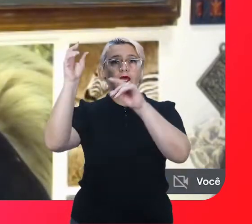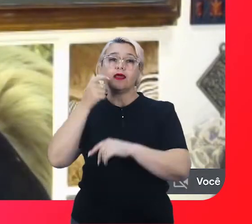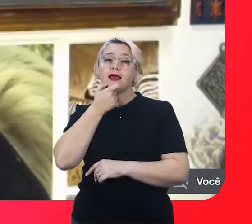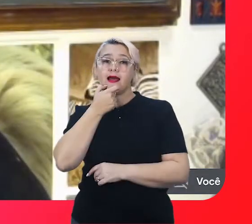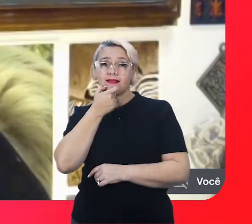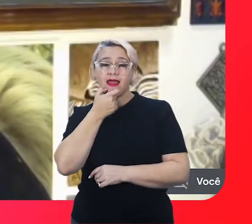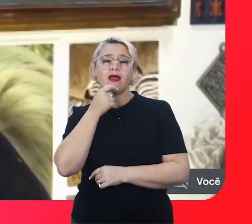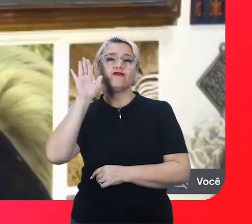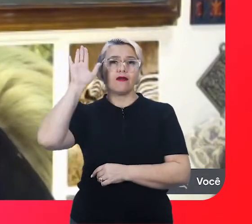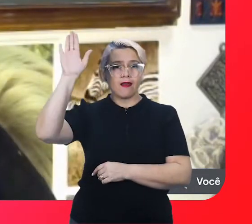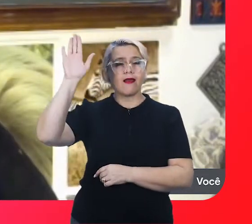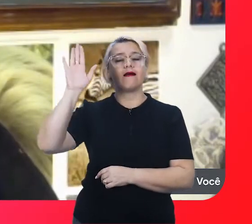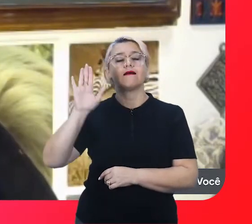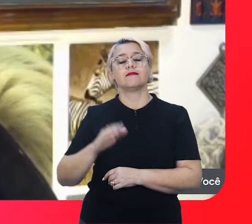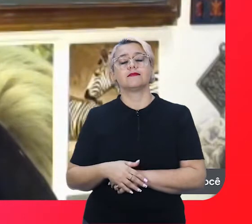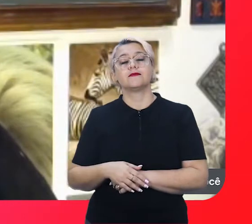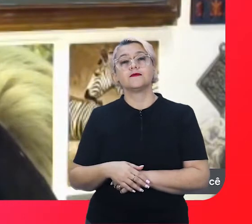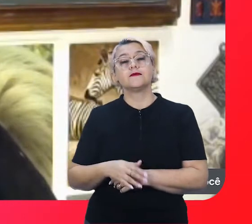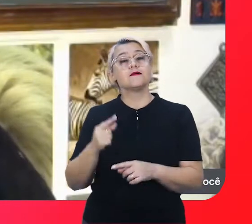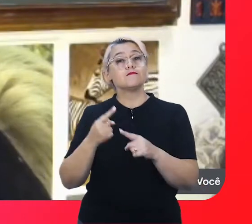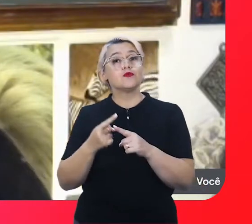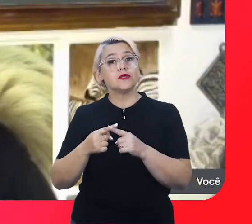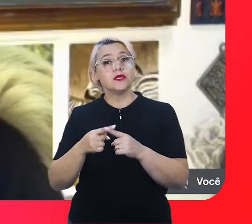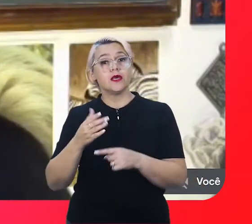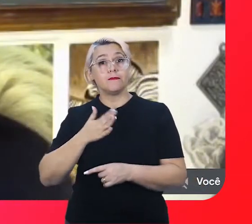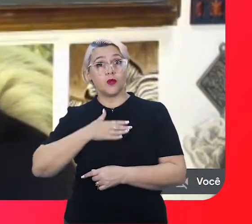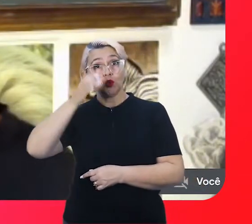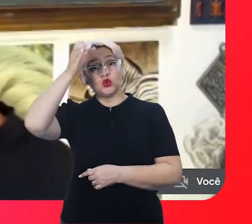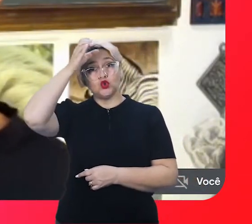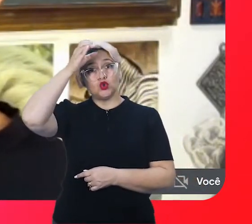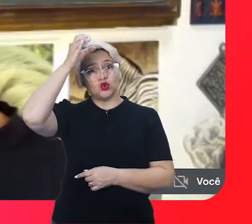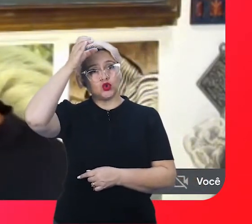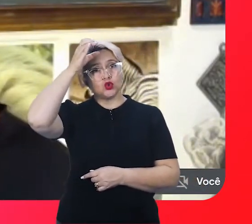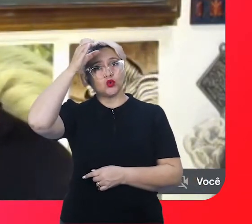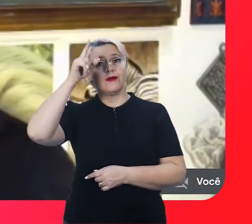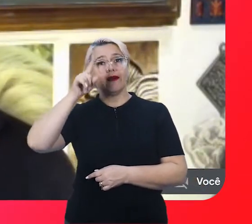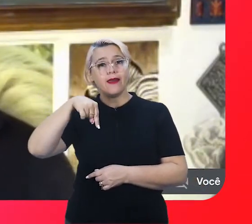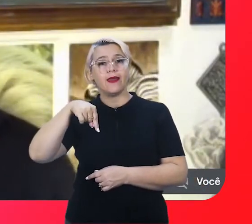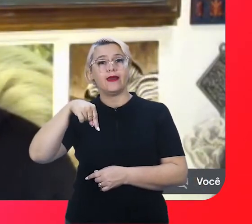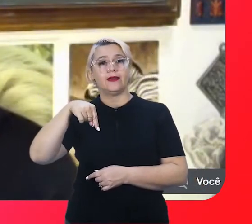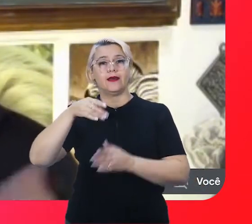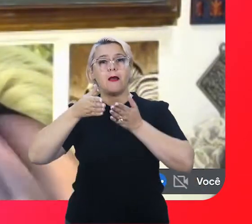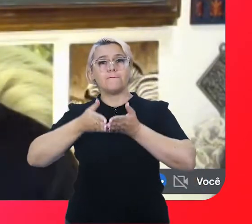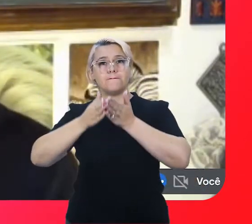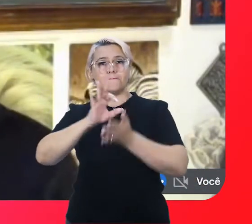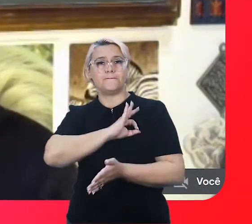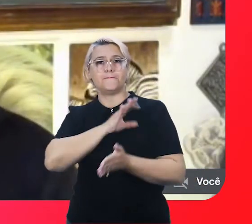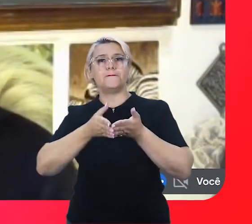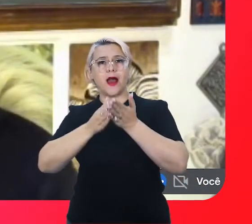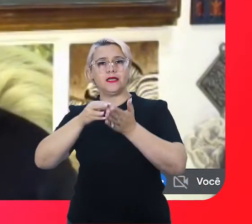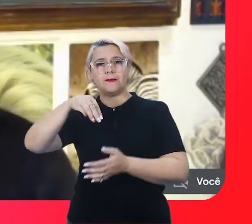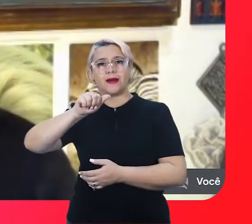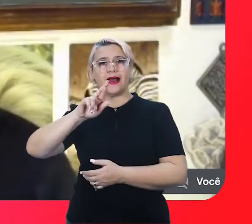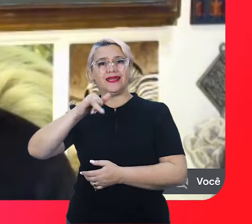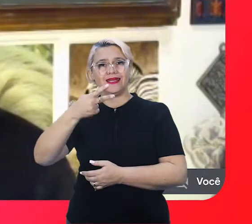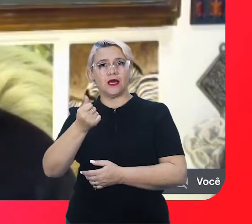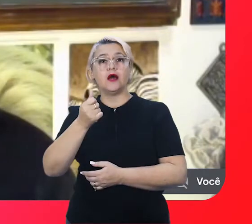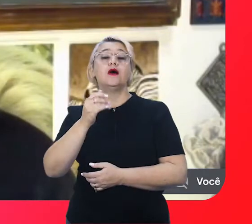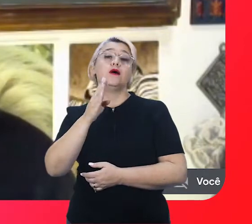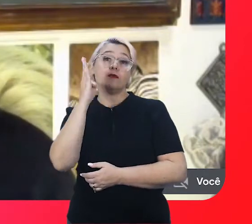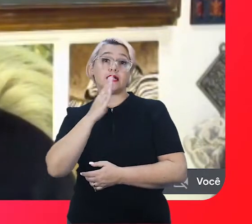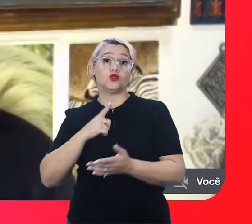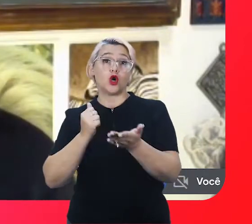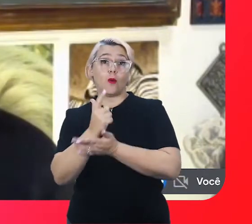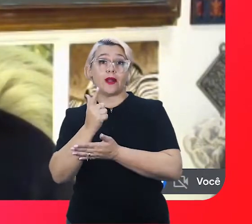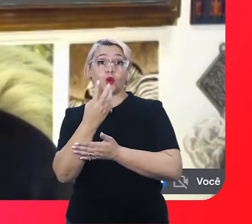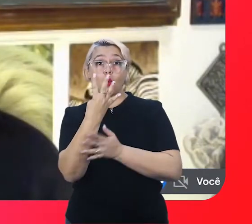lá um tempo, porque o meu tio era da Marinha e o Brasil tinha comprado 4 fragatas